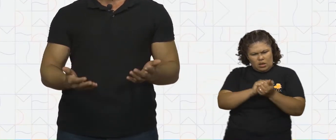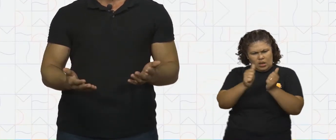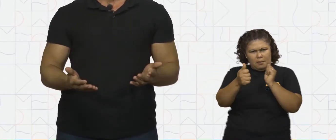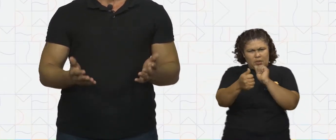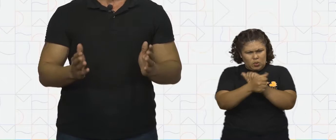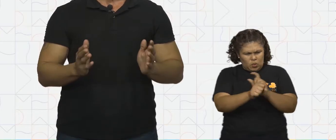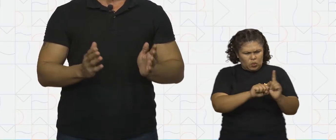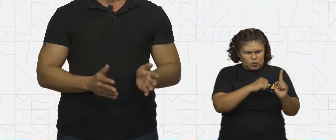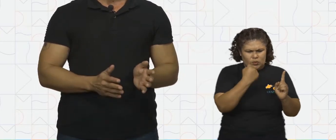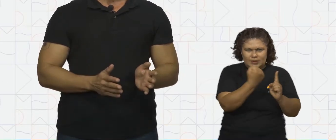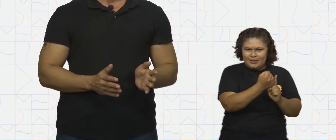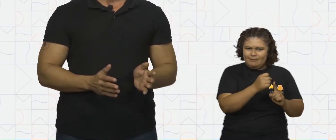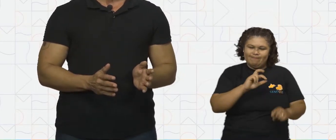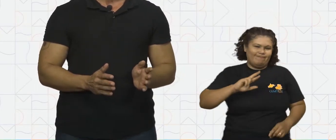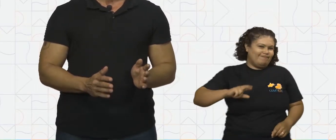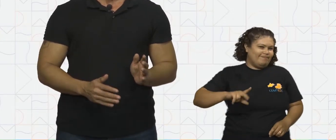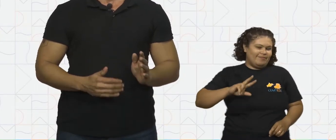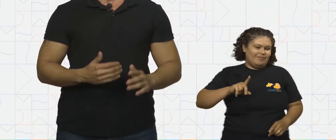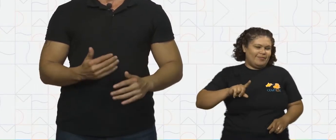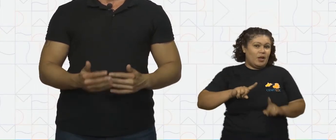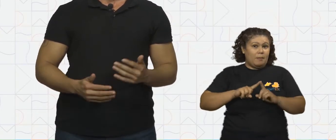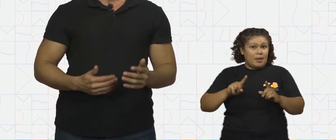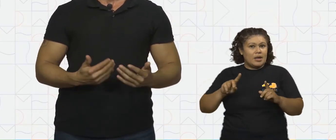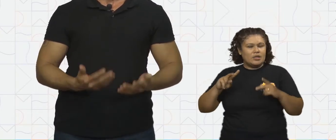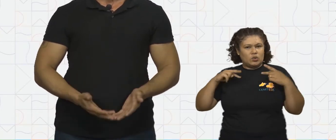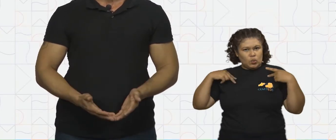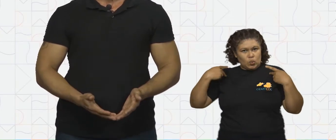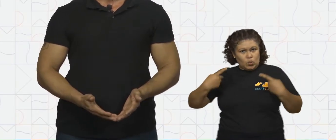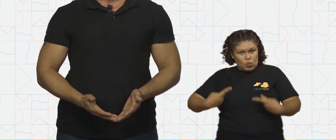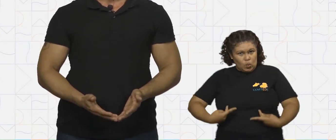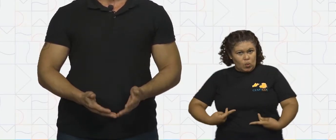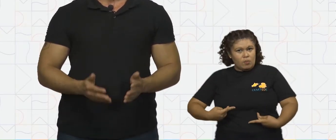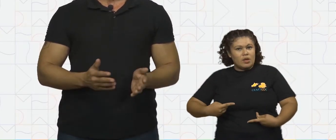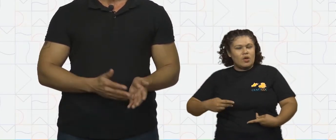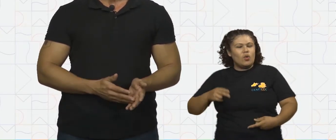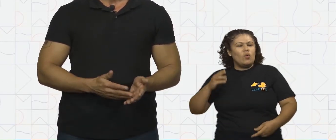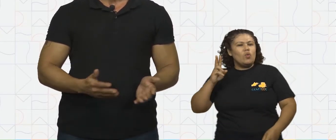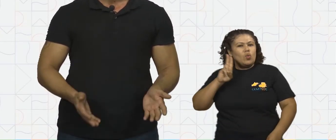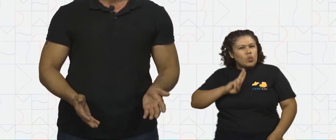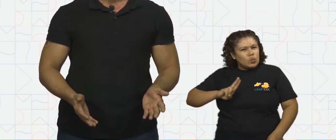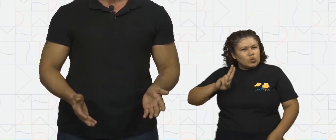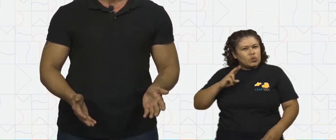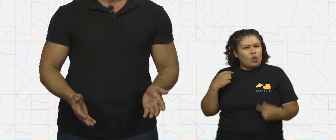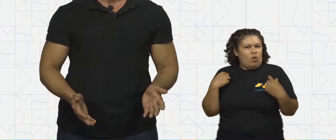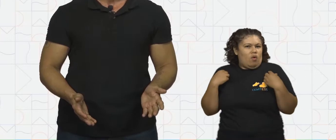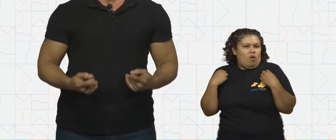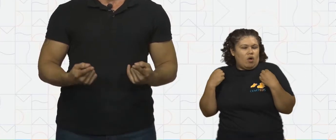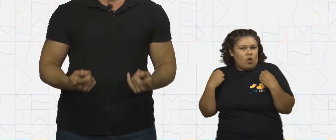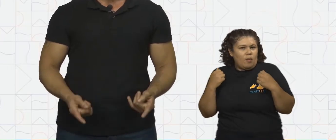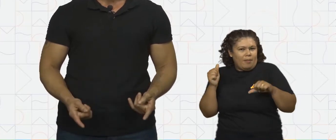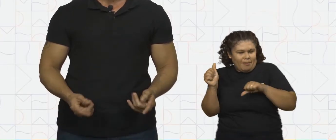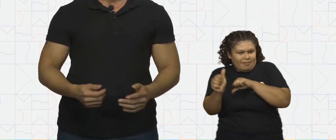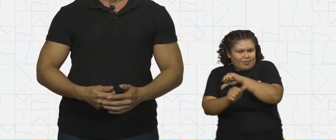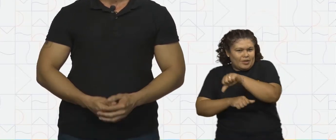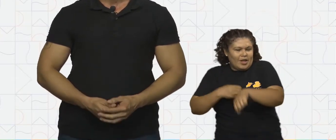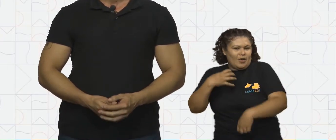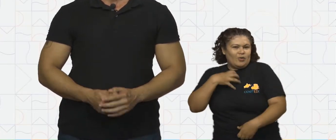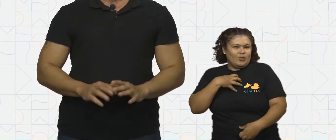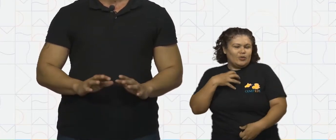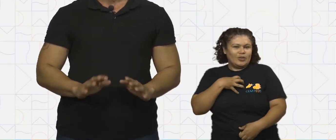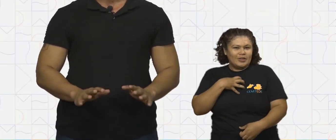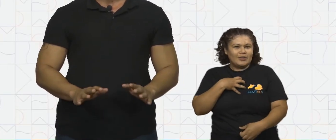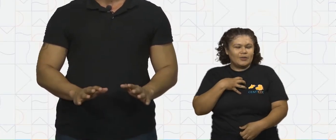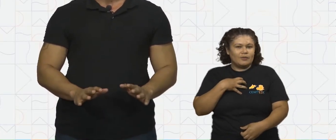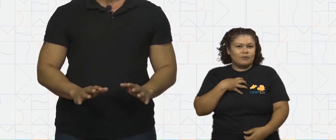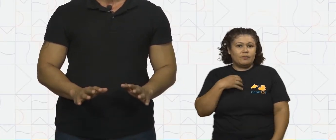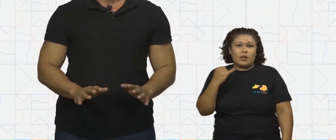sociedade humana, no seu processo de evolução, contou com a evolução do vestuário e da moda para se transformar. É importante termos um pouco